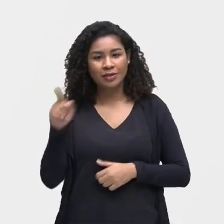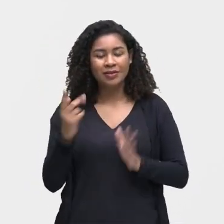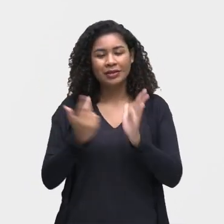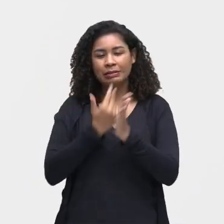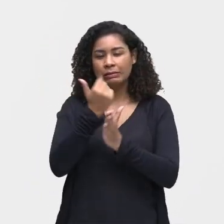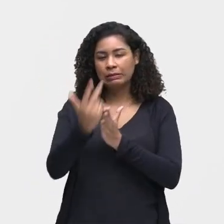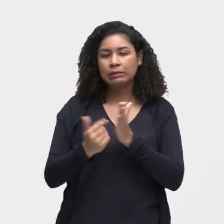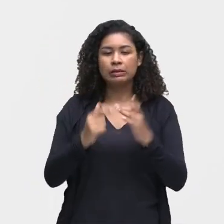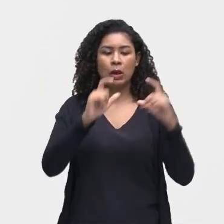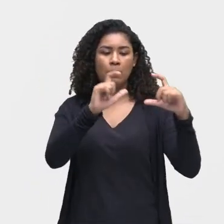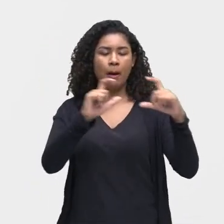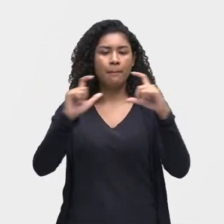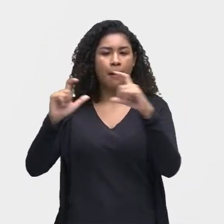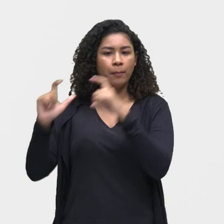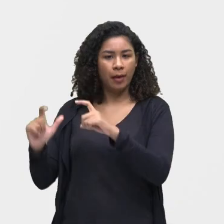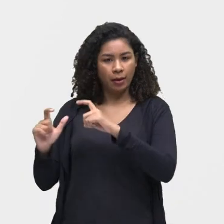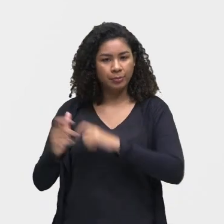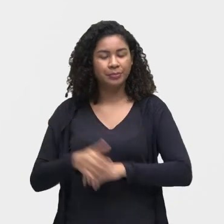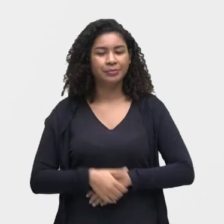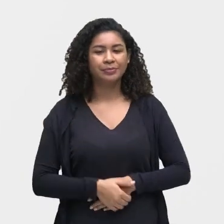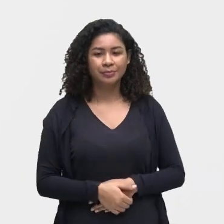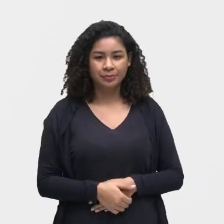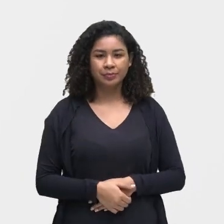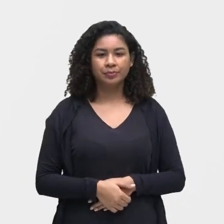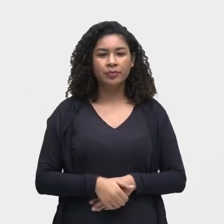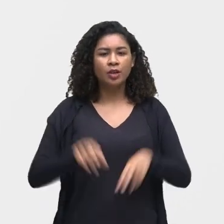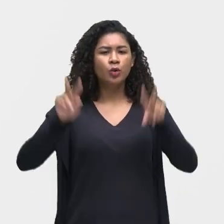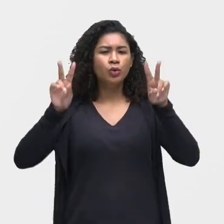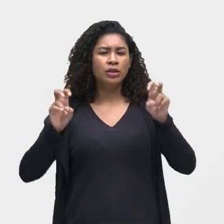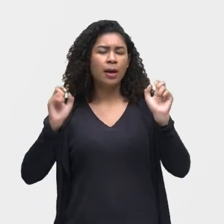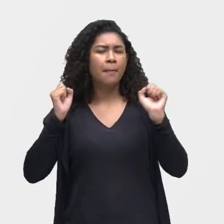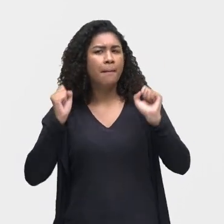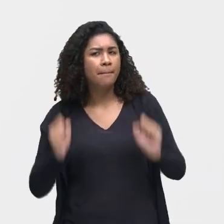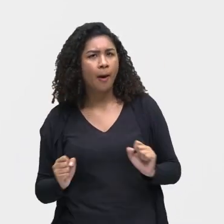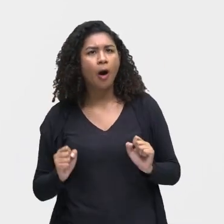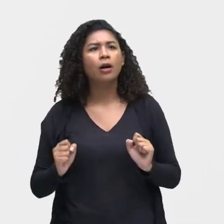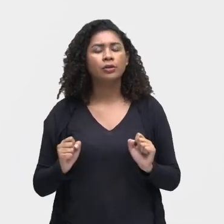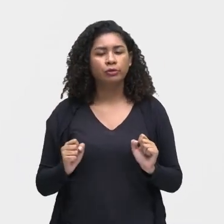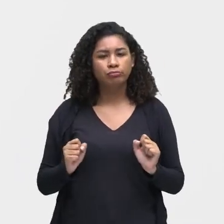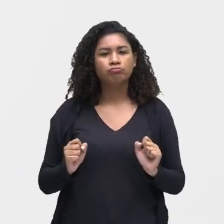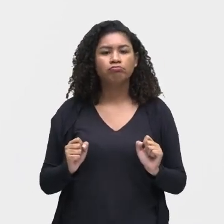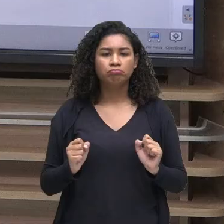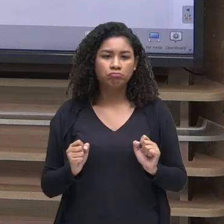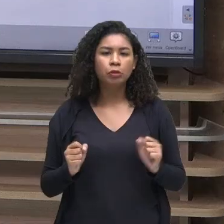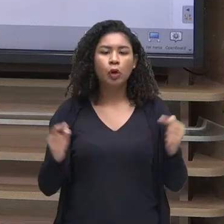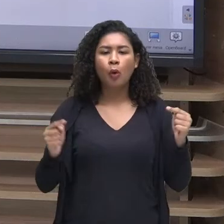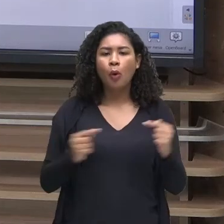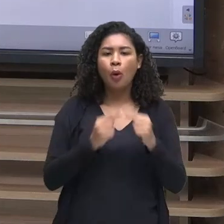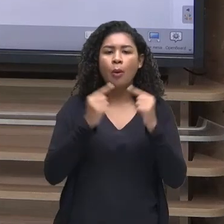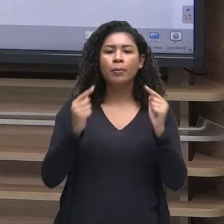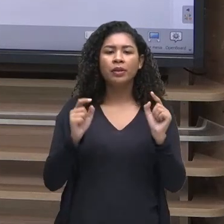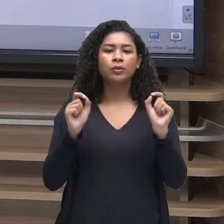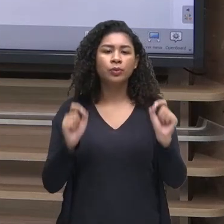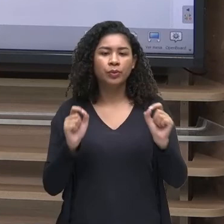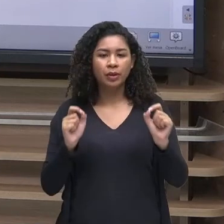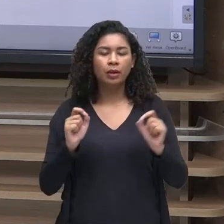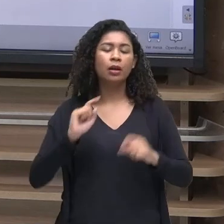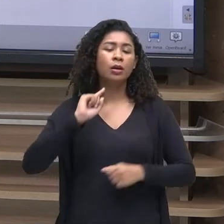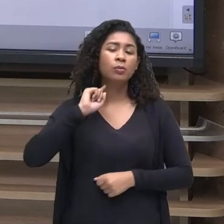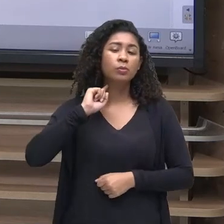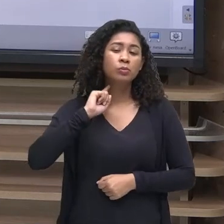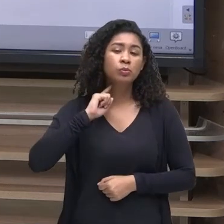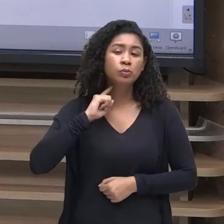eles. E aí os temas que poderiam ser abordados podem estar relacionados com a poluição